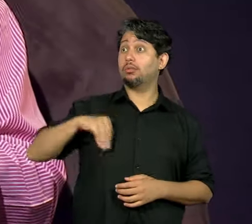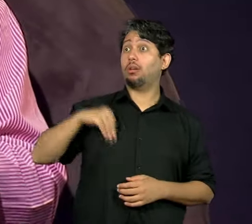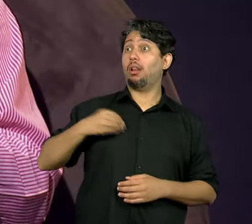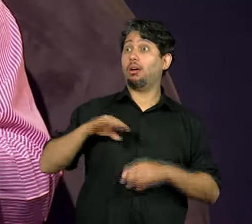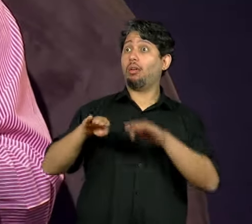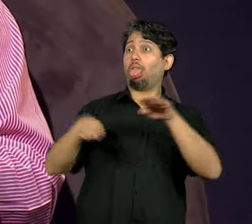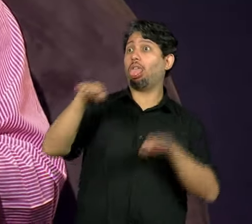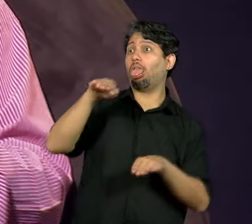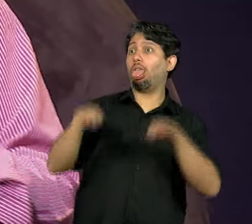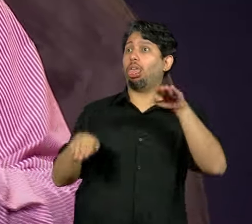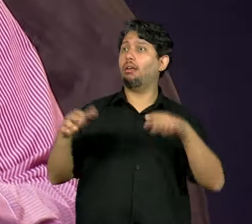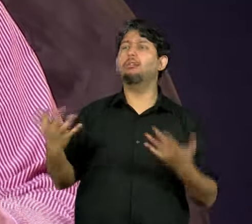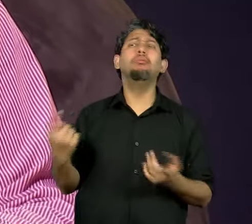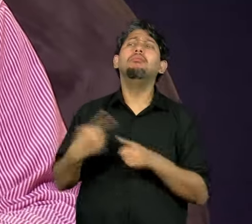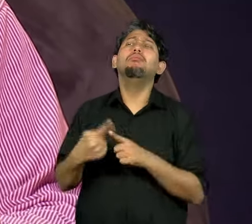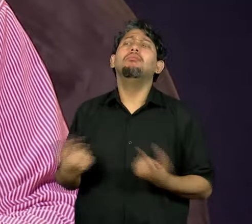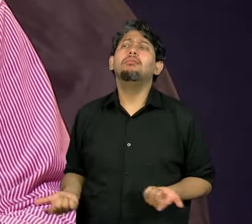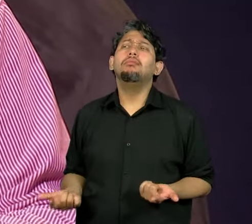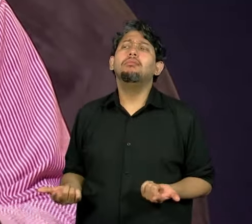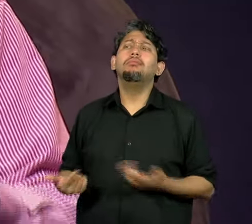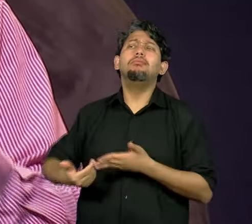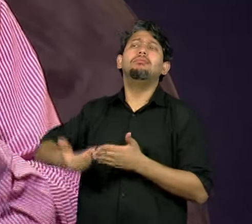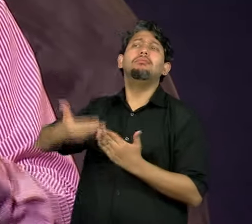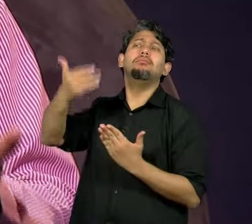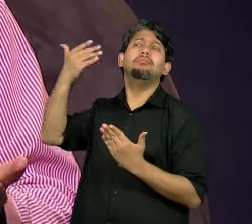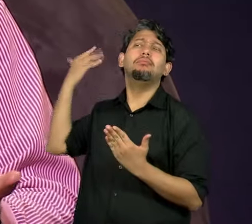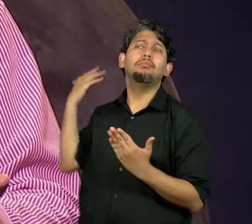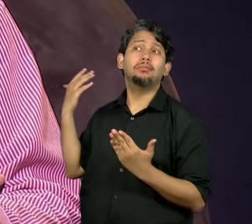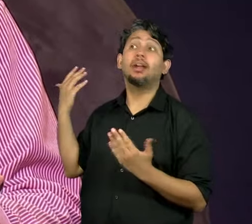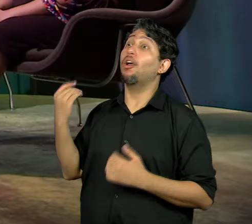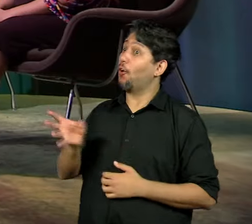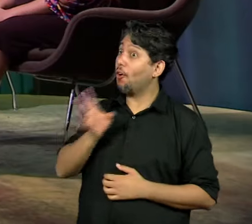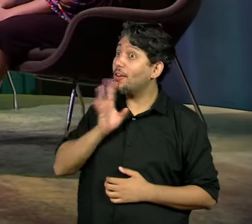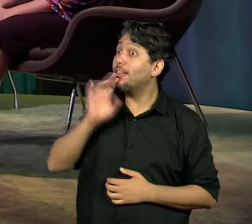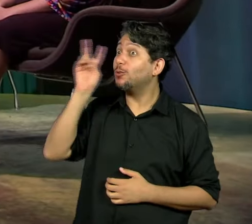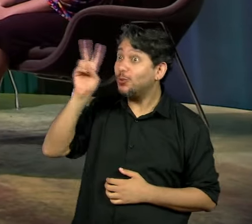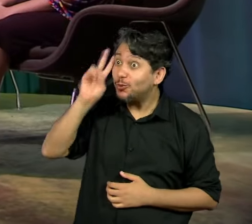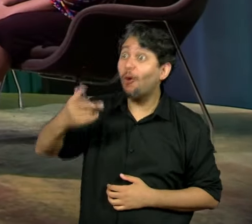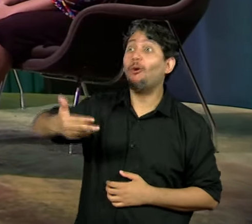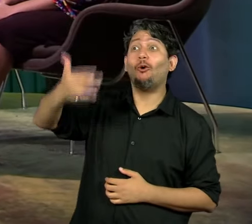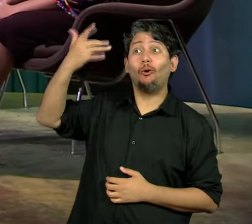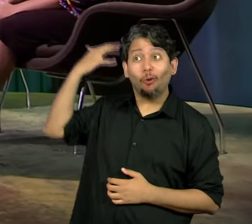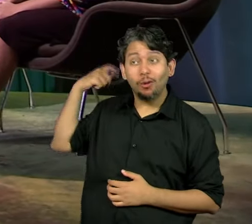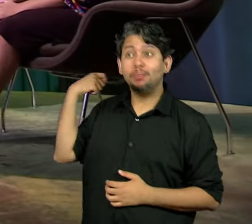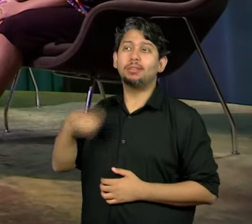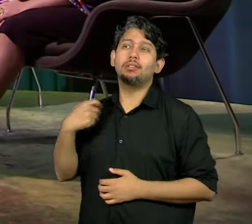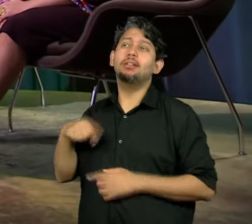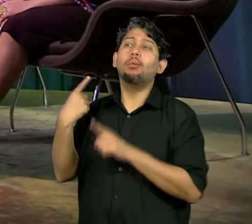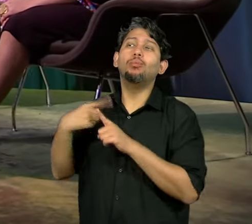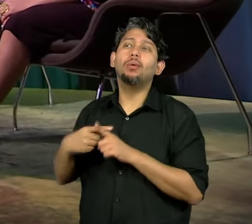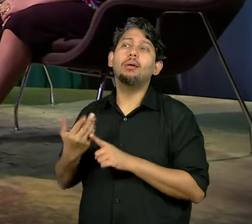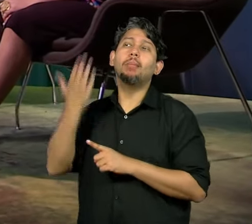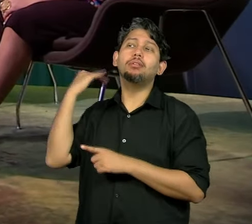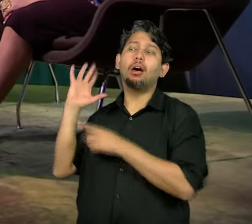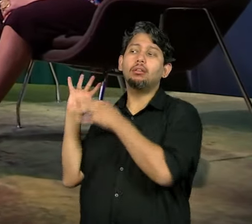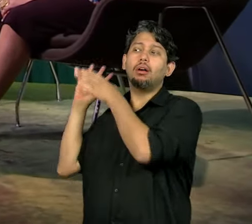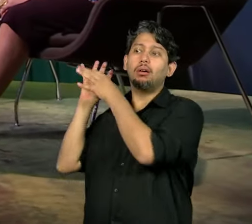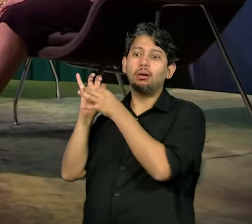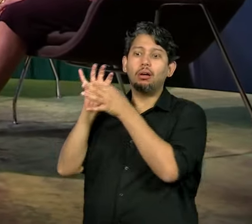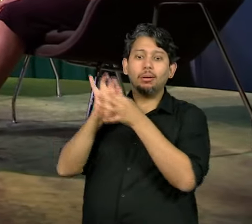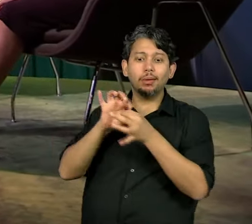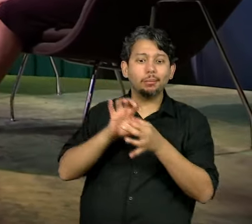as coisas são como elas são. Então, entender o contexto histórico e compreender na nossa história